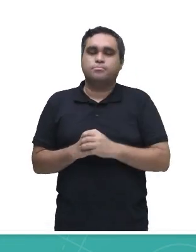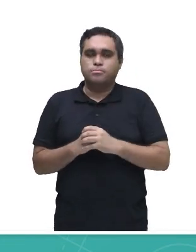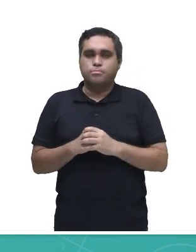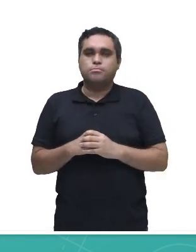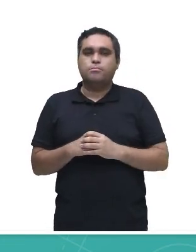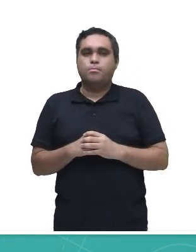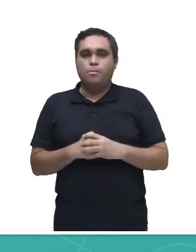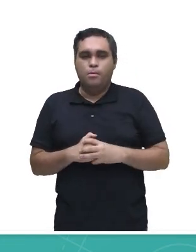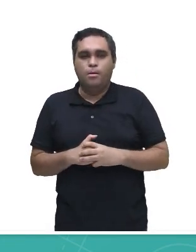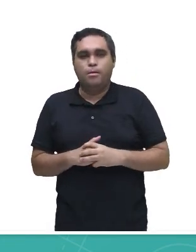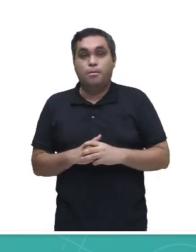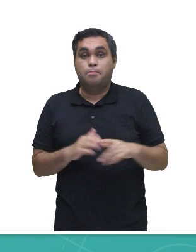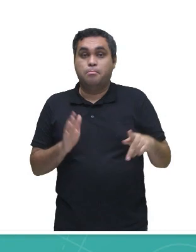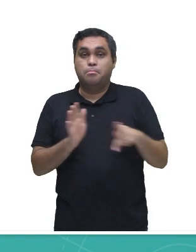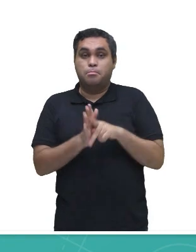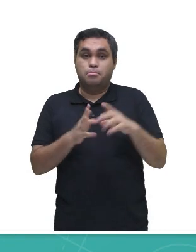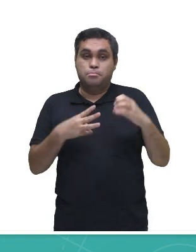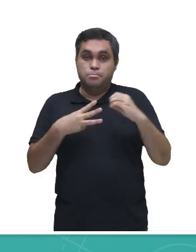celular.